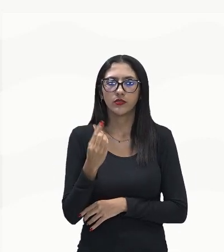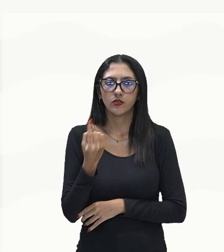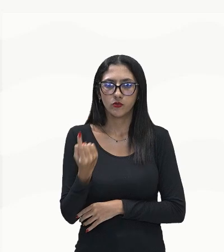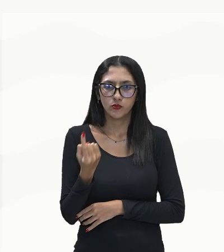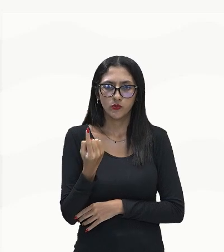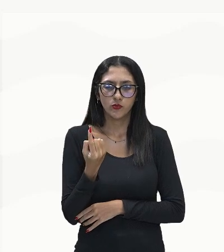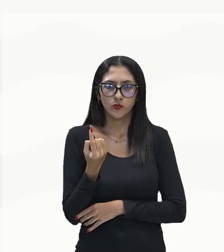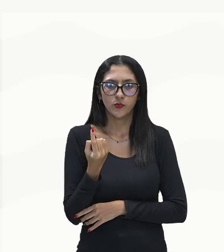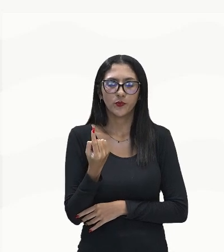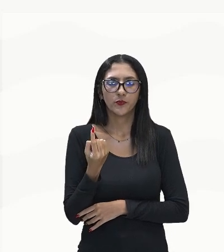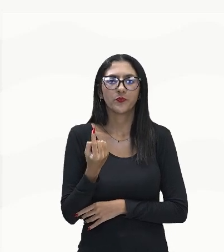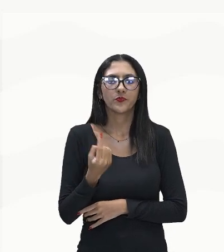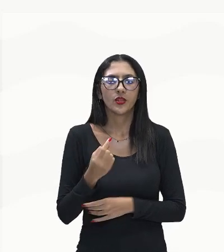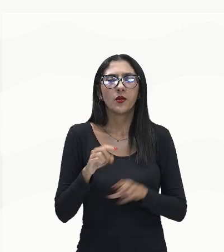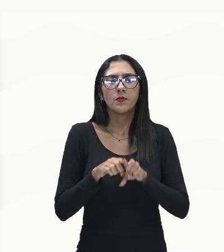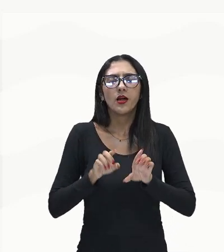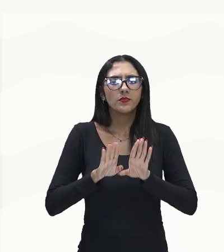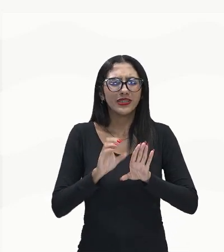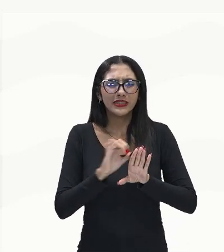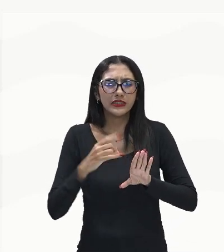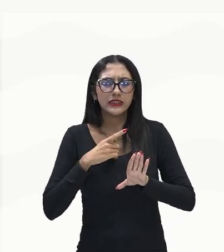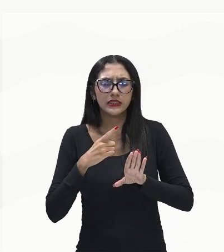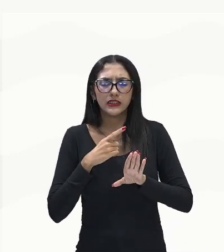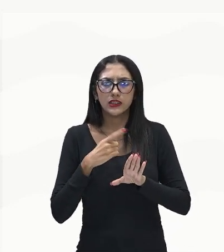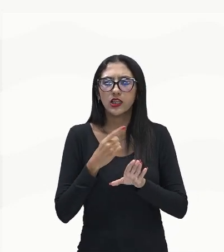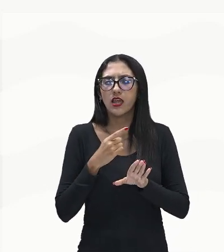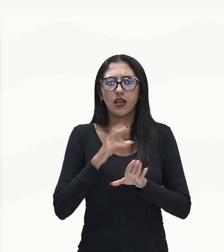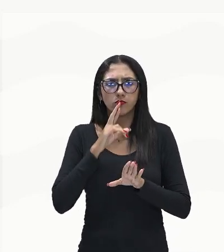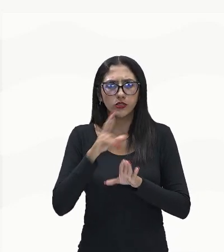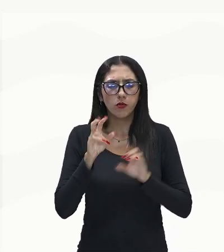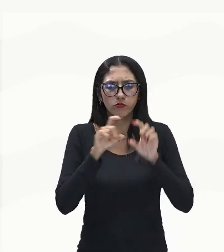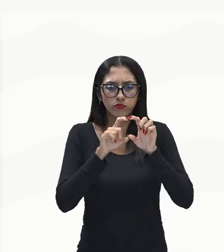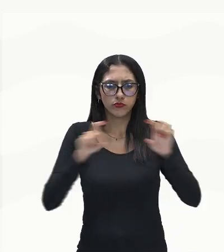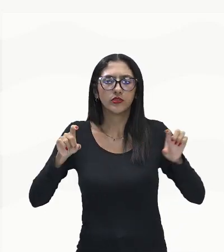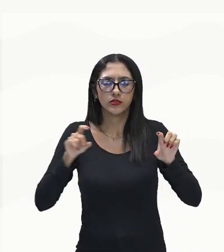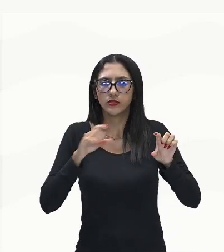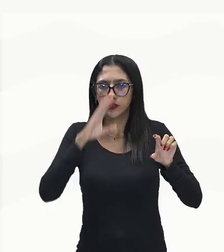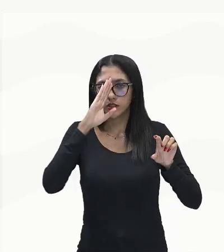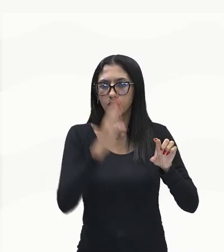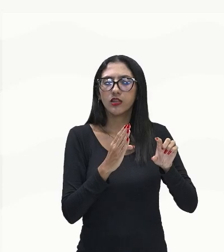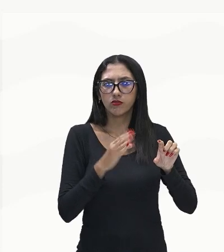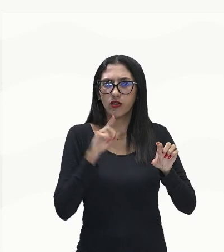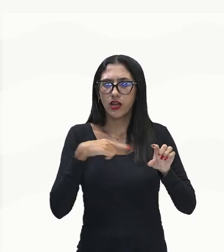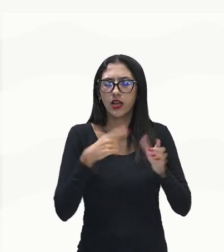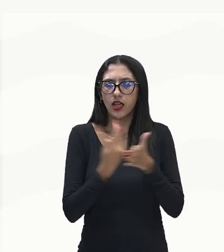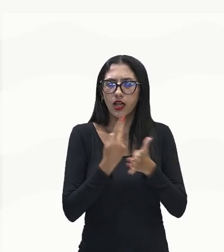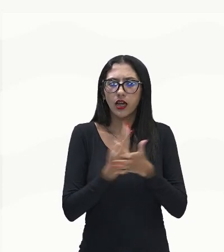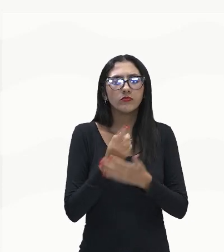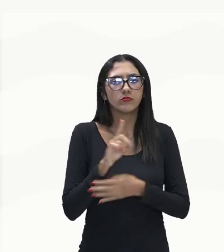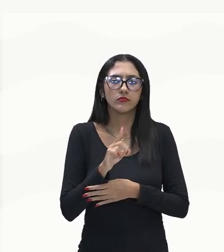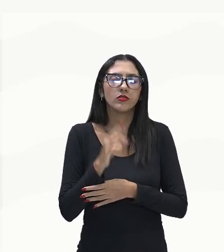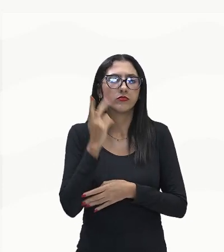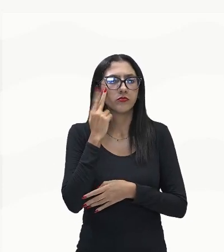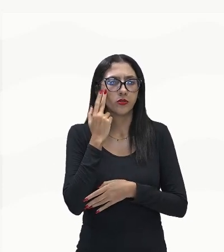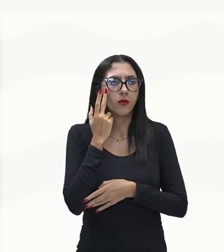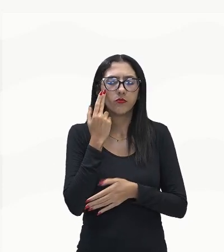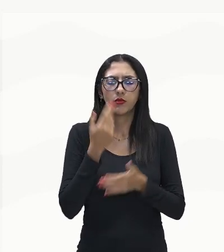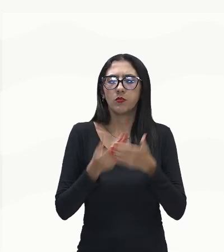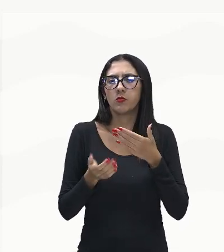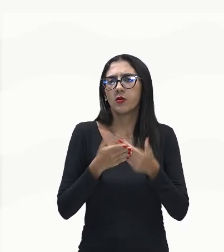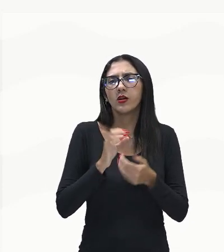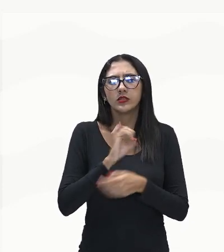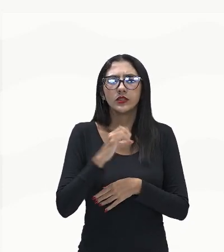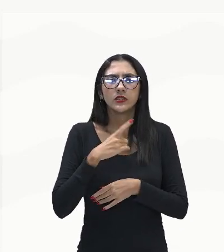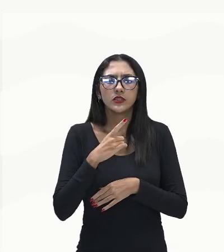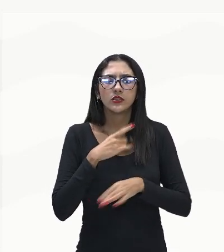multiplicar primeiro o meu capital pela minha taxa, vai dar diferente? Não, ok? Aí é tudo multiplicação, então não importa a ordem